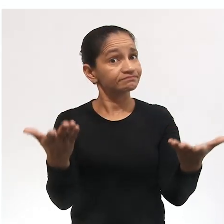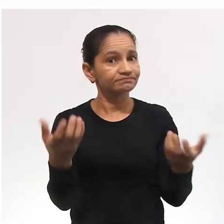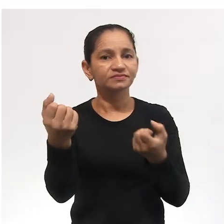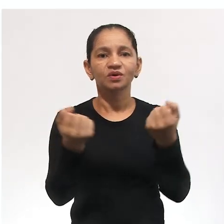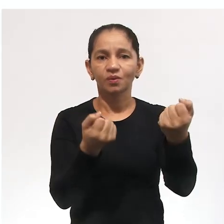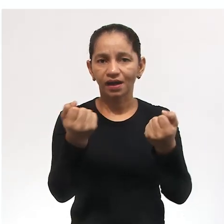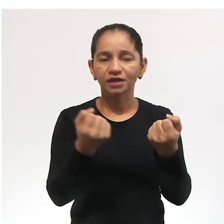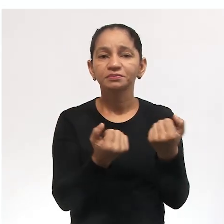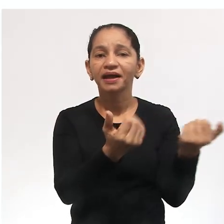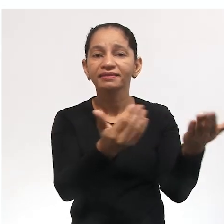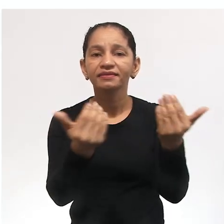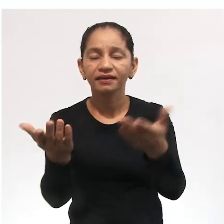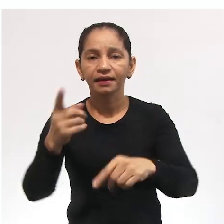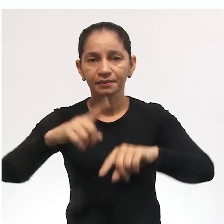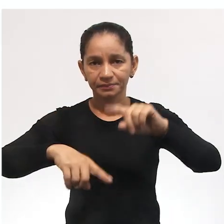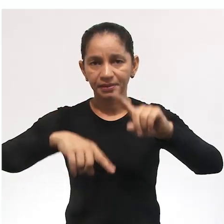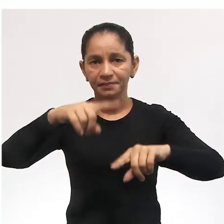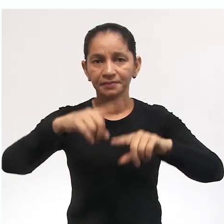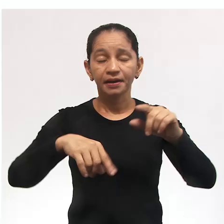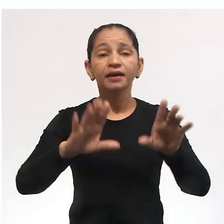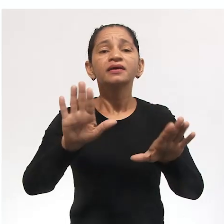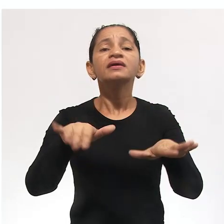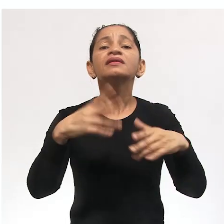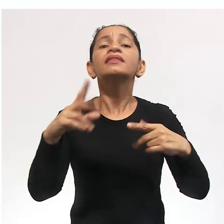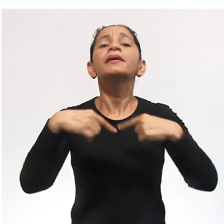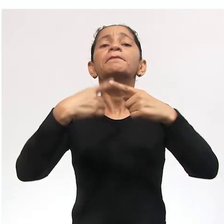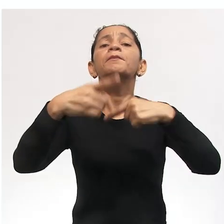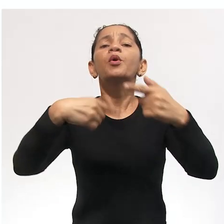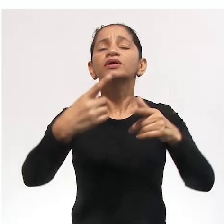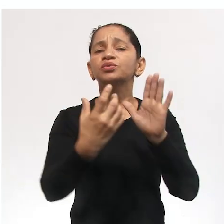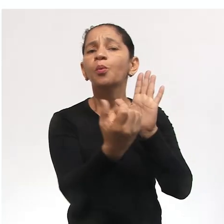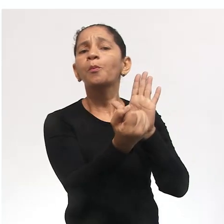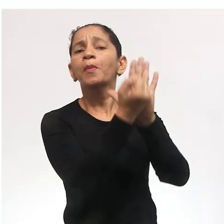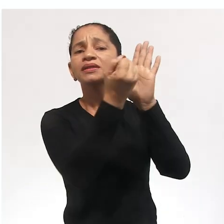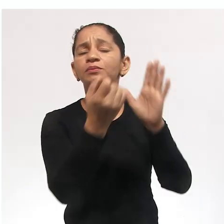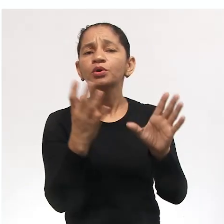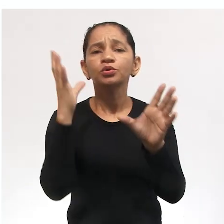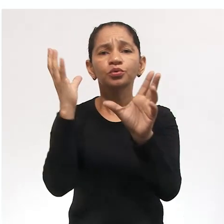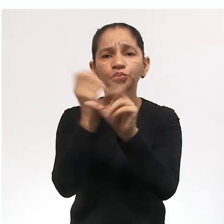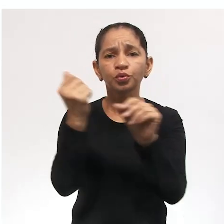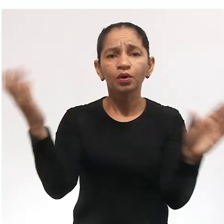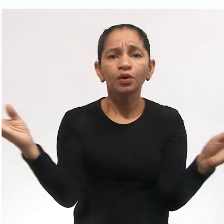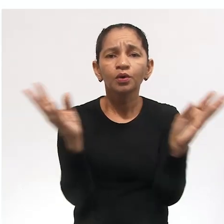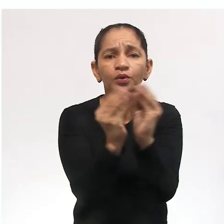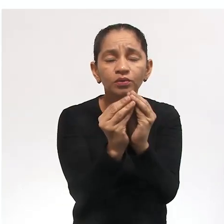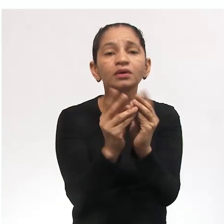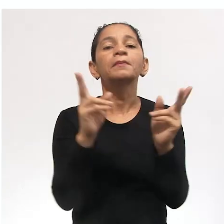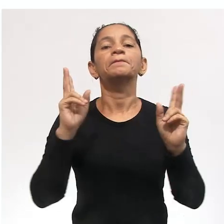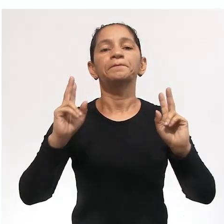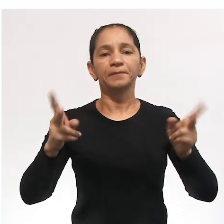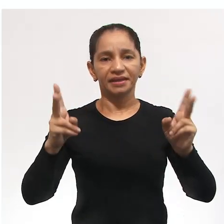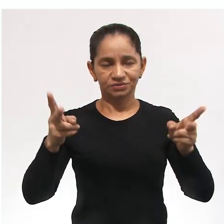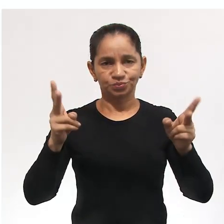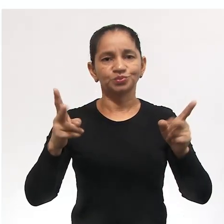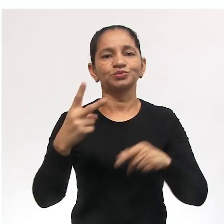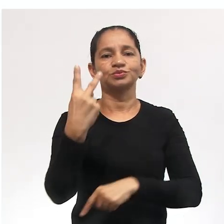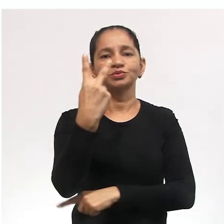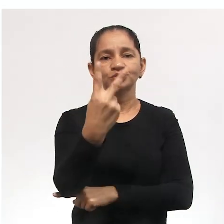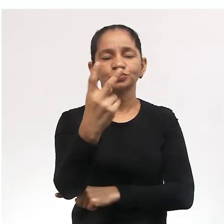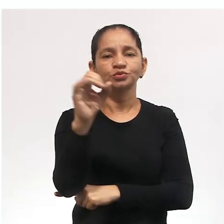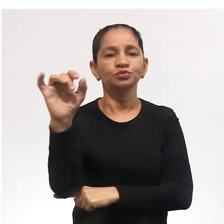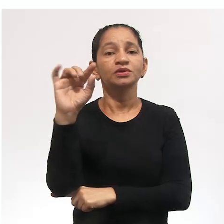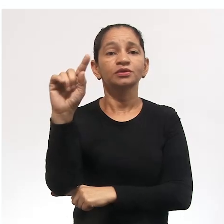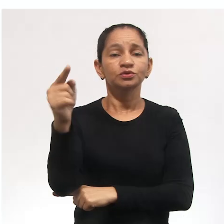nosso patrimônio, pessoal? O nosso patrimônio continua com o mesmo saldo, de 200 mil. O total do ativo continua sendo igual ao total do